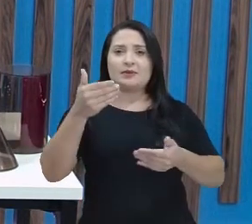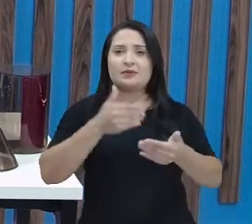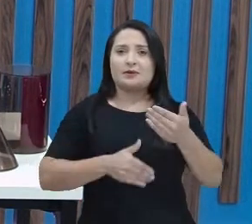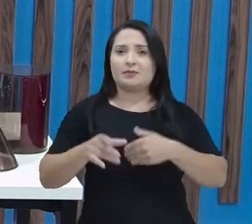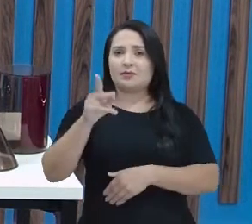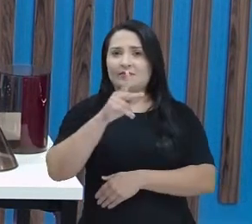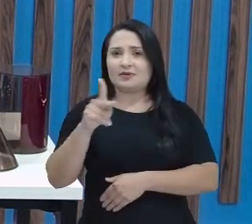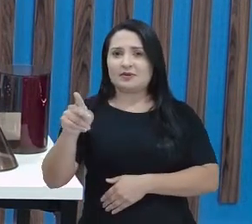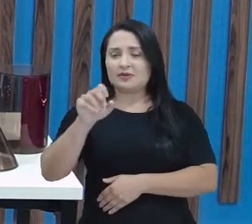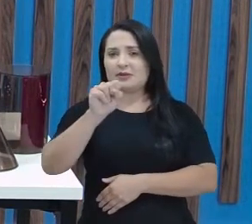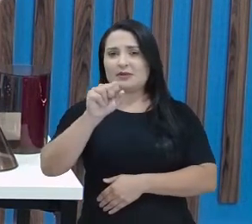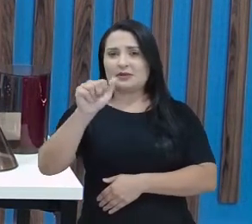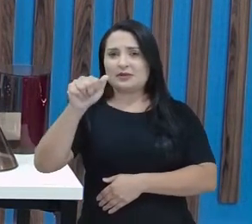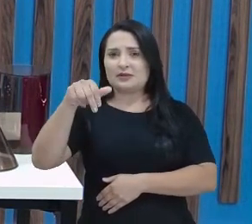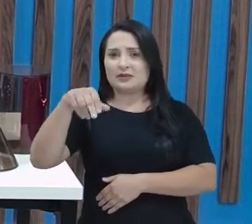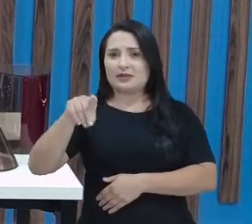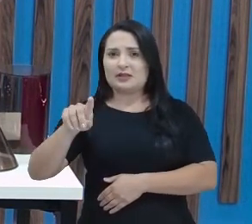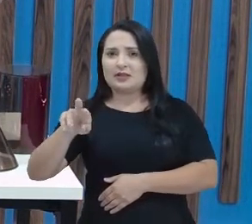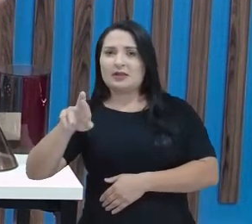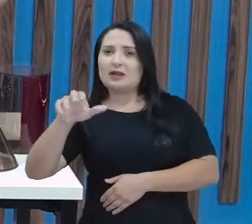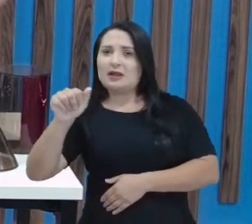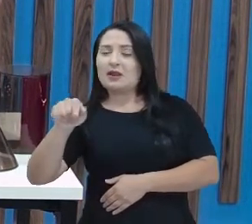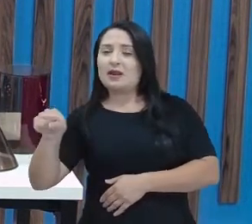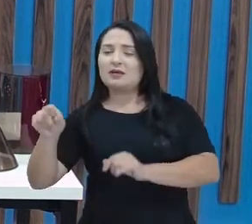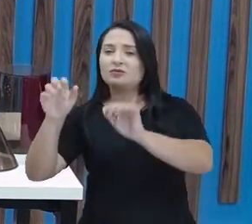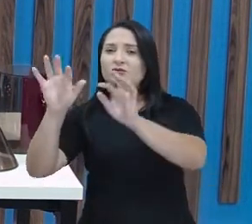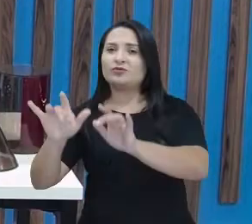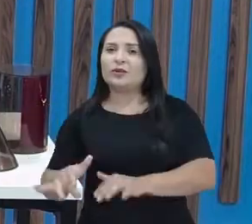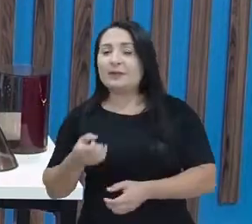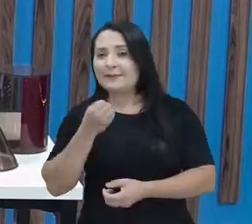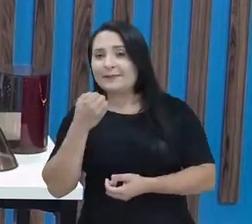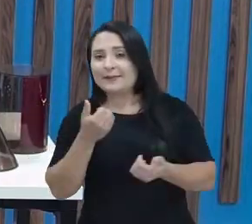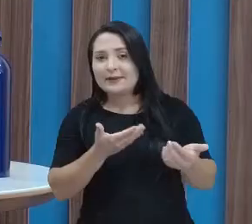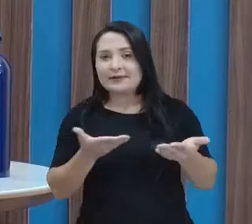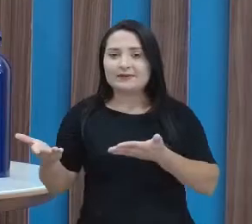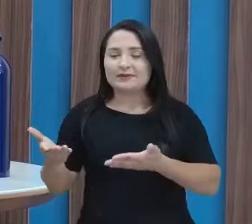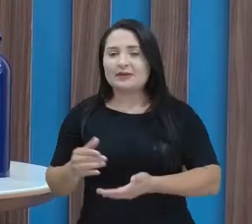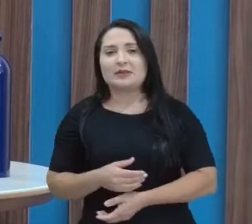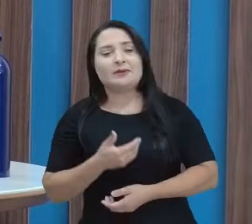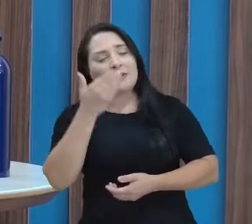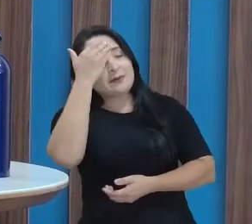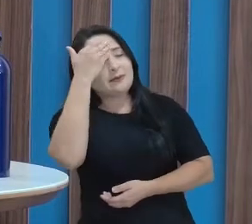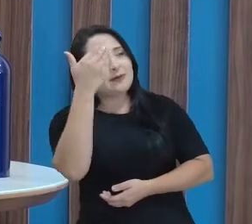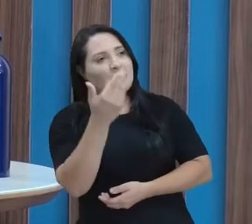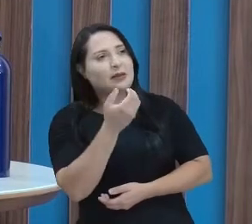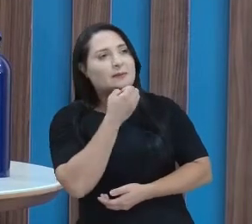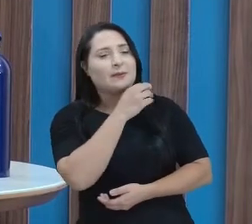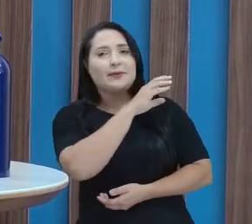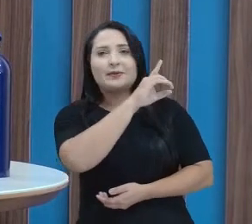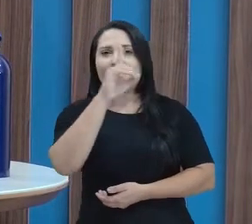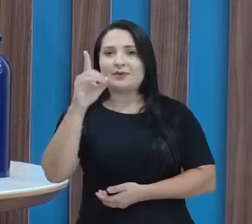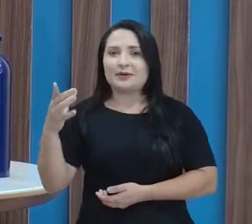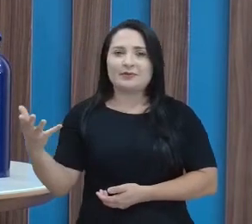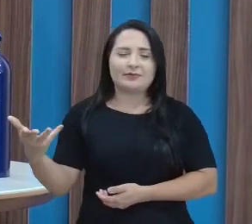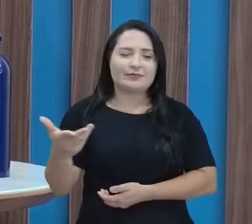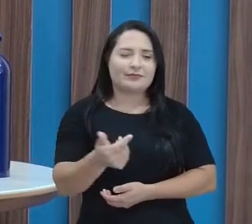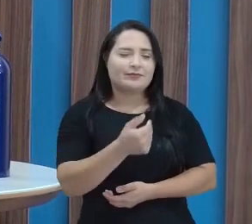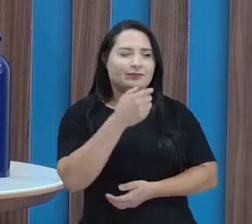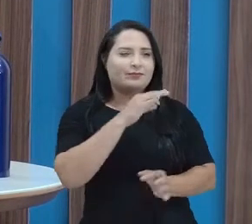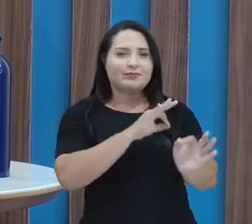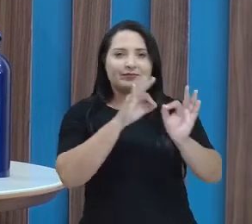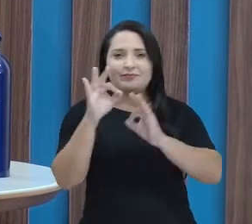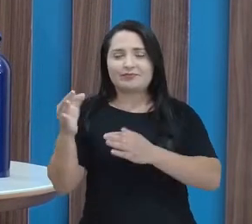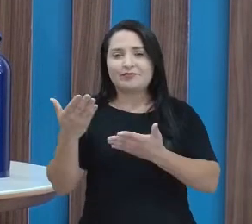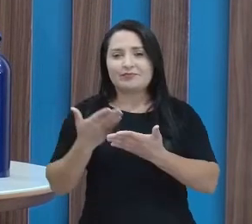da professora Sandra lá no chat. Seja muito bem-vinda, professora Sandra. Obrigada, professora Kátia. Bom dia para todo mundo que está aí assistindo a gente.